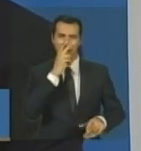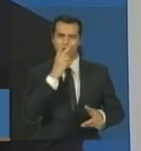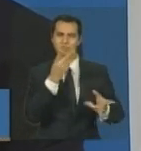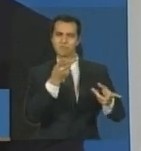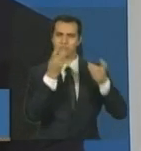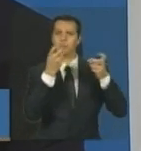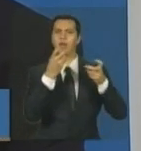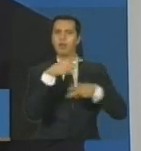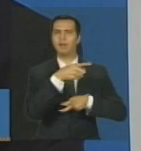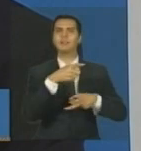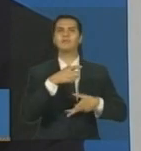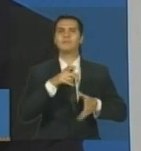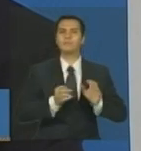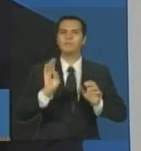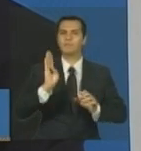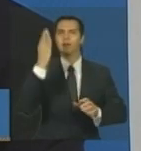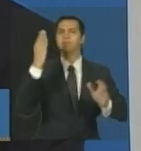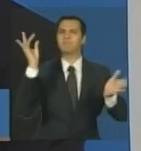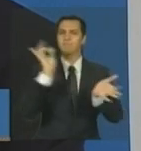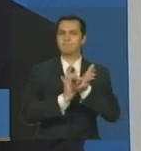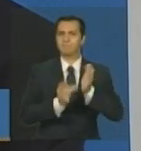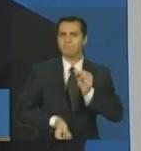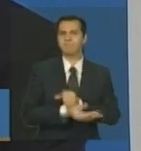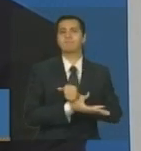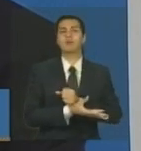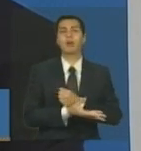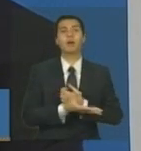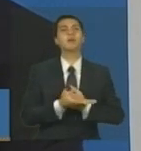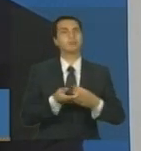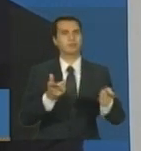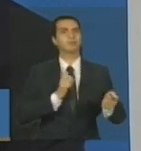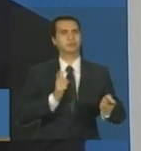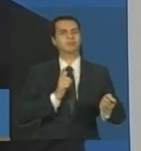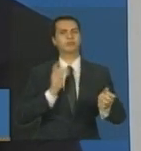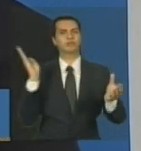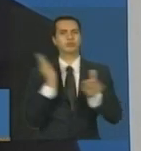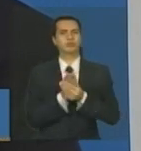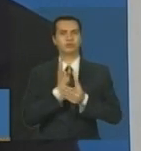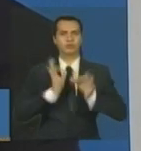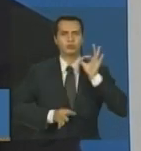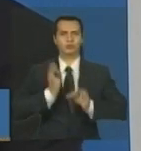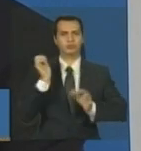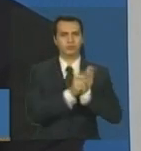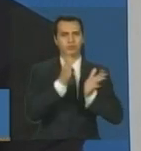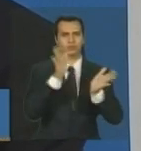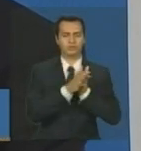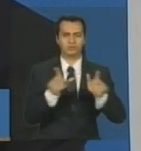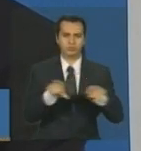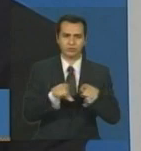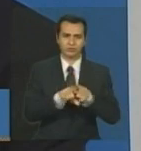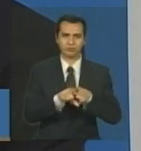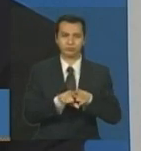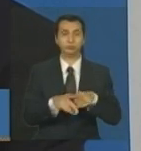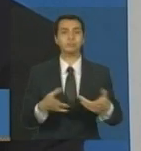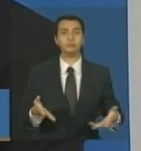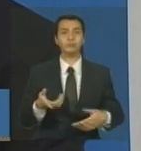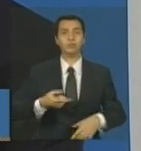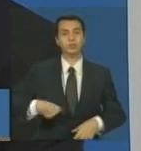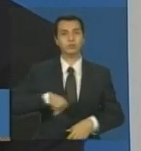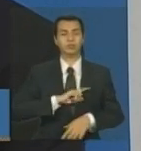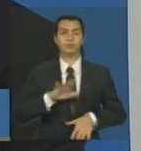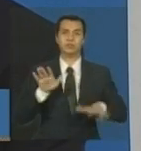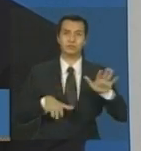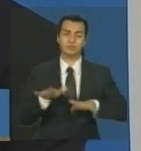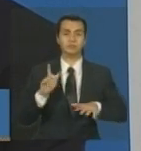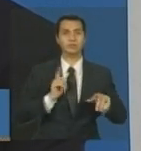devidos. E, em último caso, nós também encaminhamos, conforme o caso, a gente encaminha para o Ministério Público, a